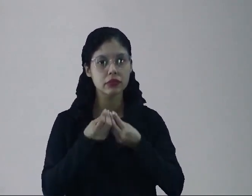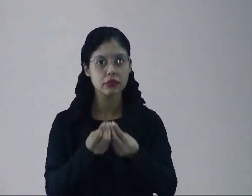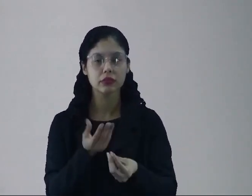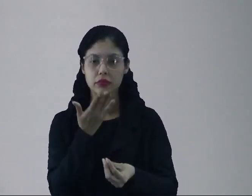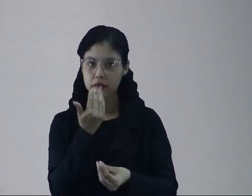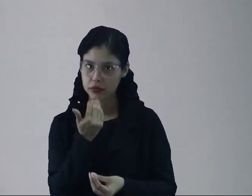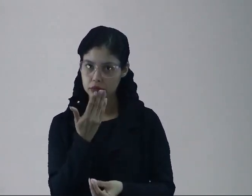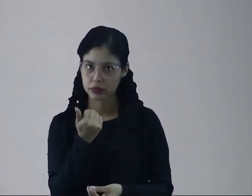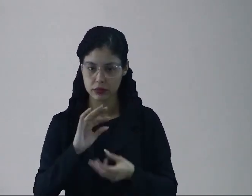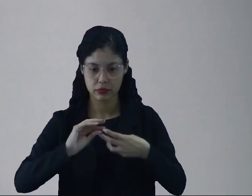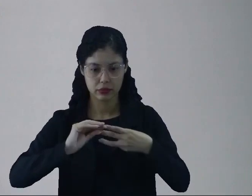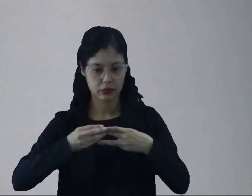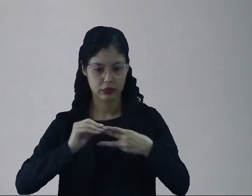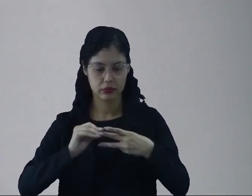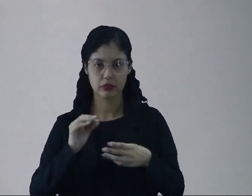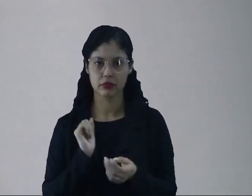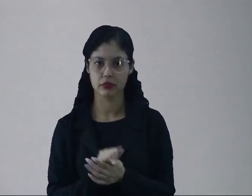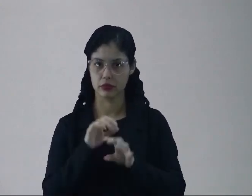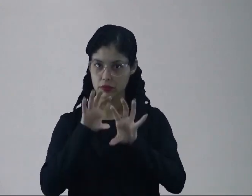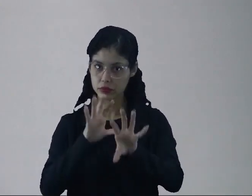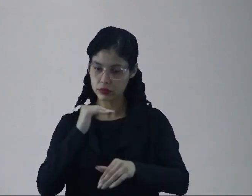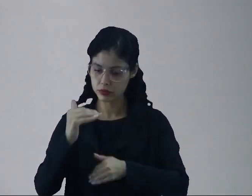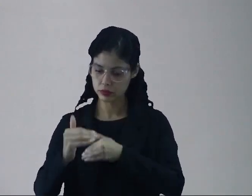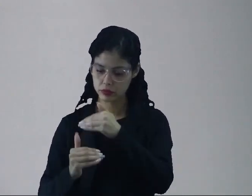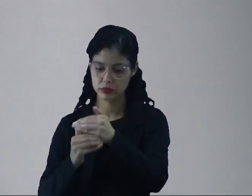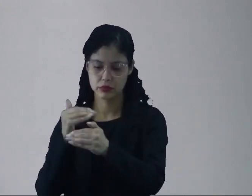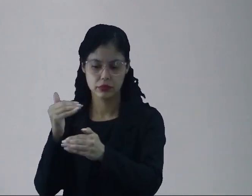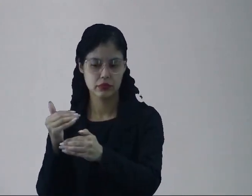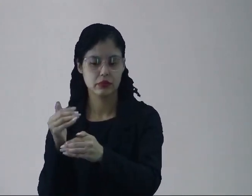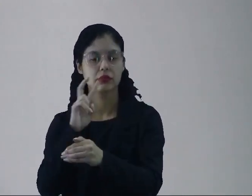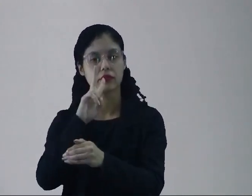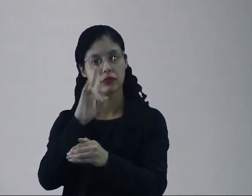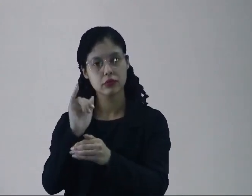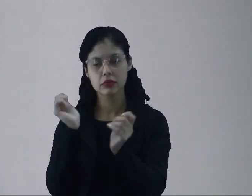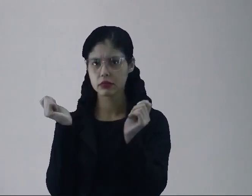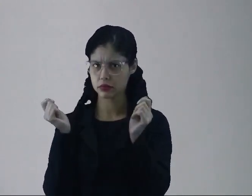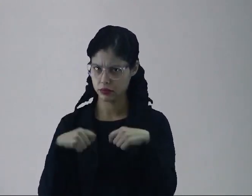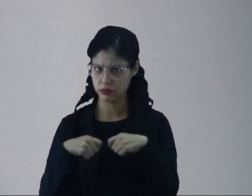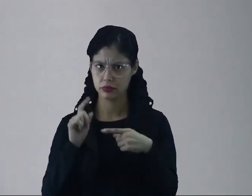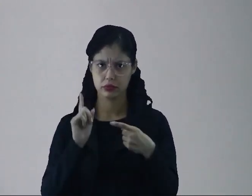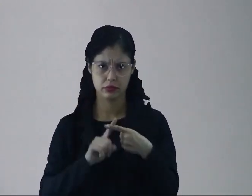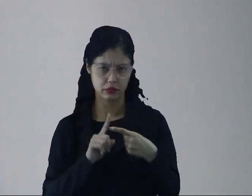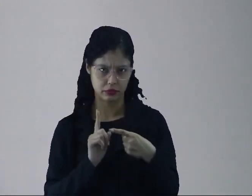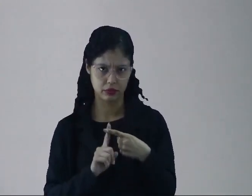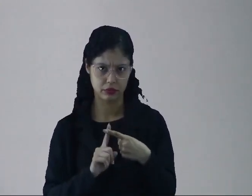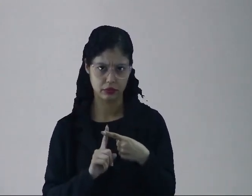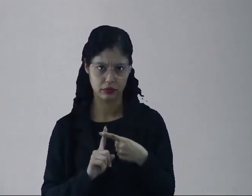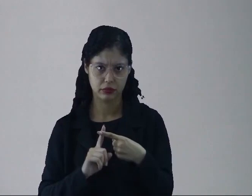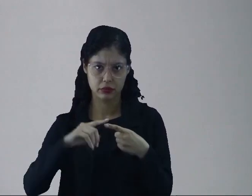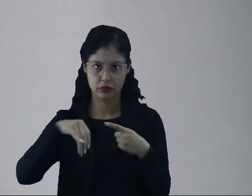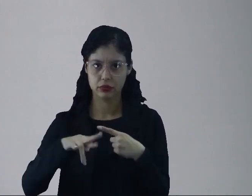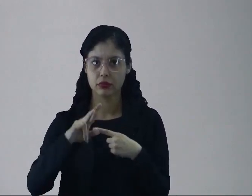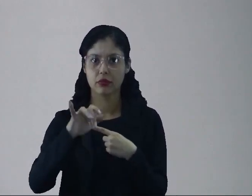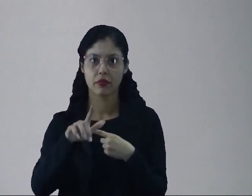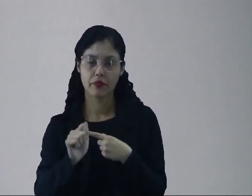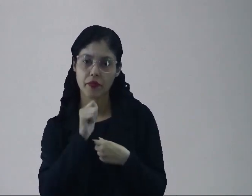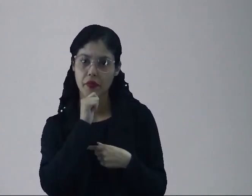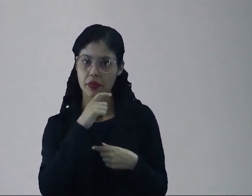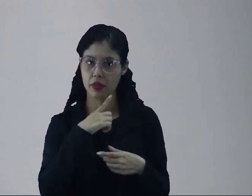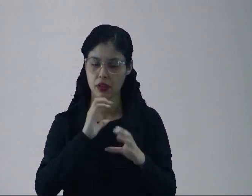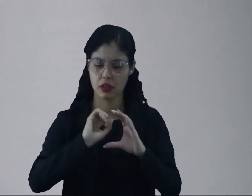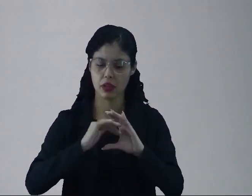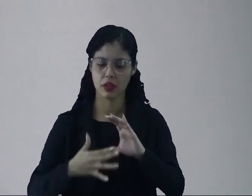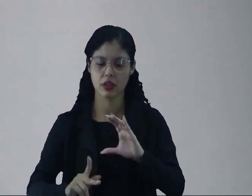absorvidos pelas células. Esse processo de absorção, ele só é possível porque essa membrana celular, ela tem